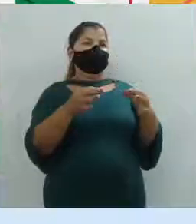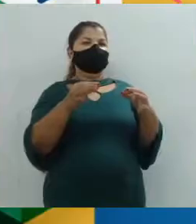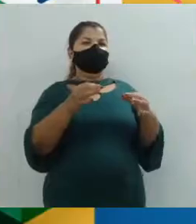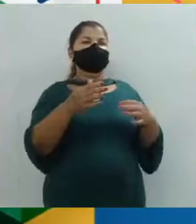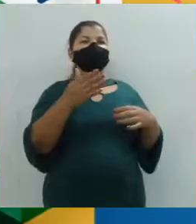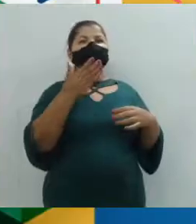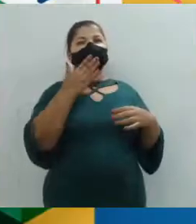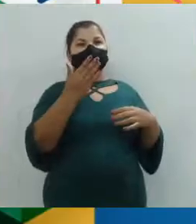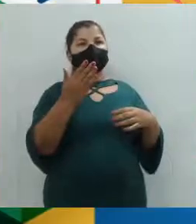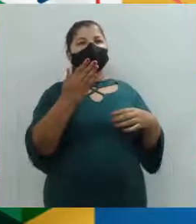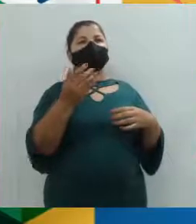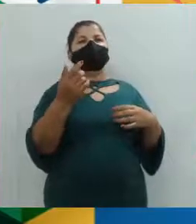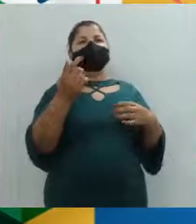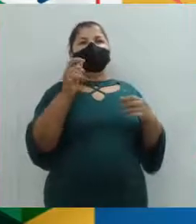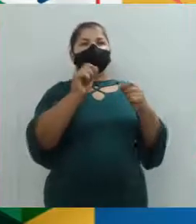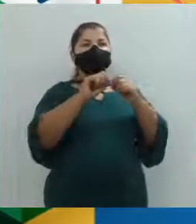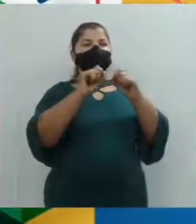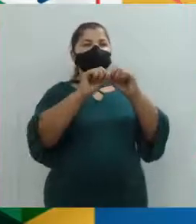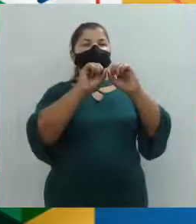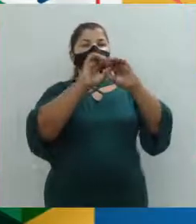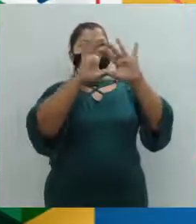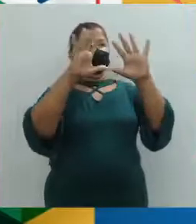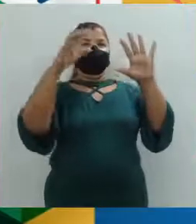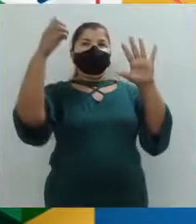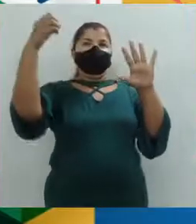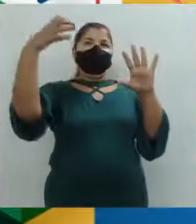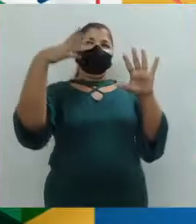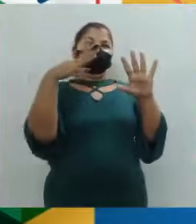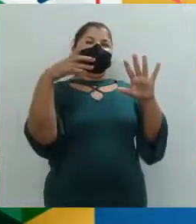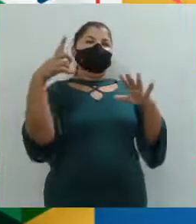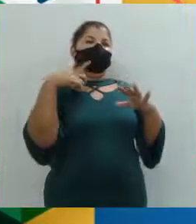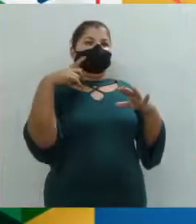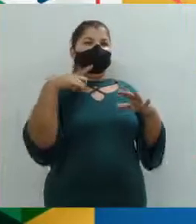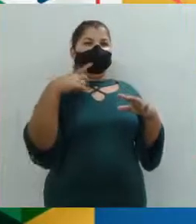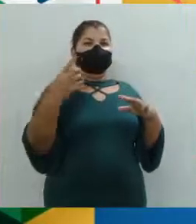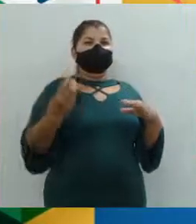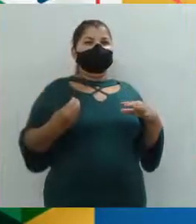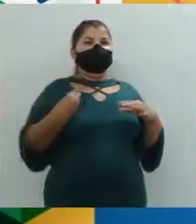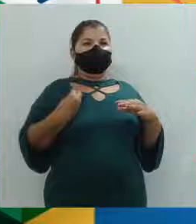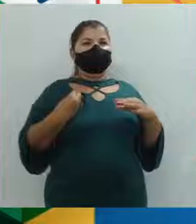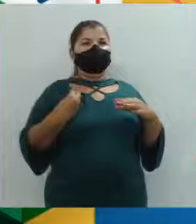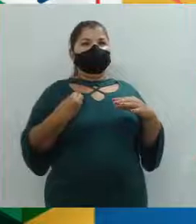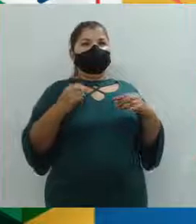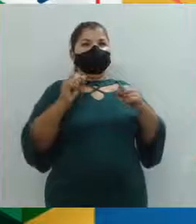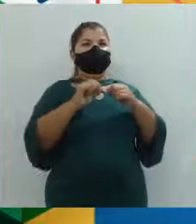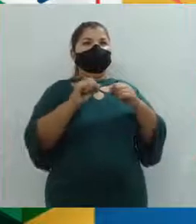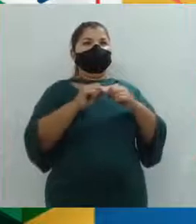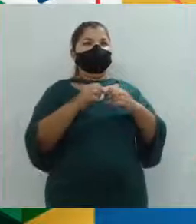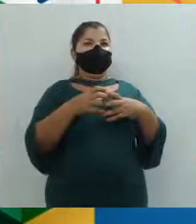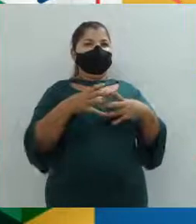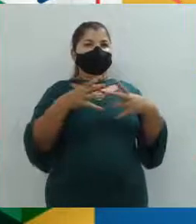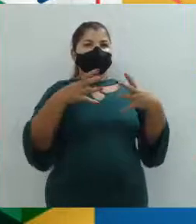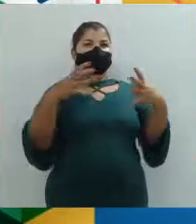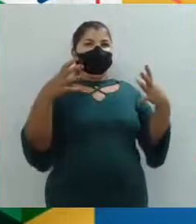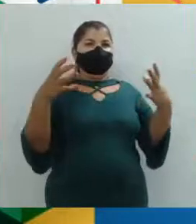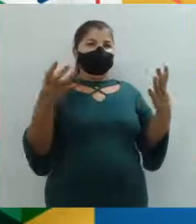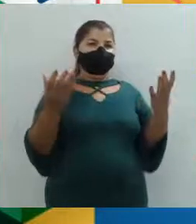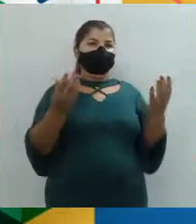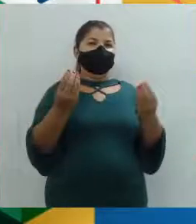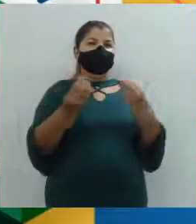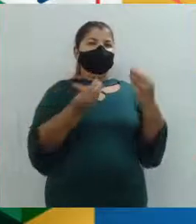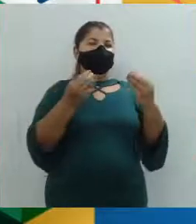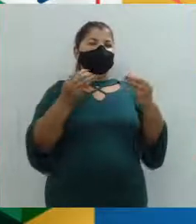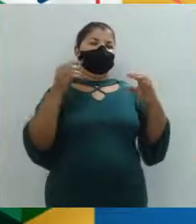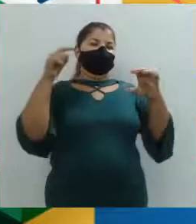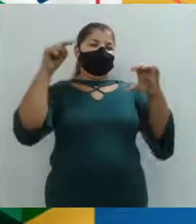por objetos translúcidos torna ainda mais vivo o efeito que cresce, né, em dimensão com passagens